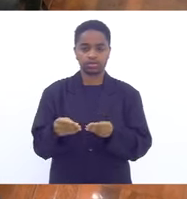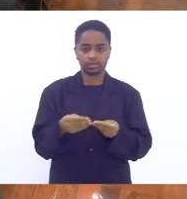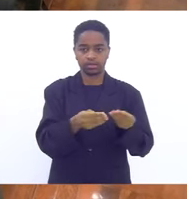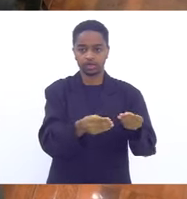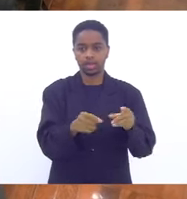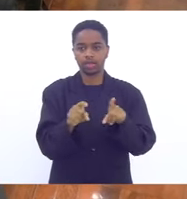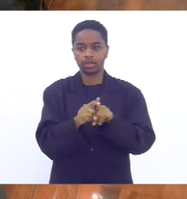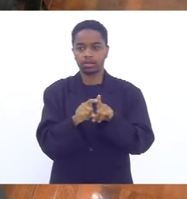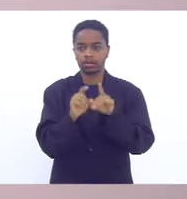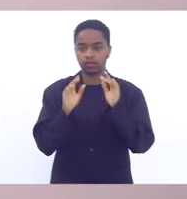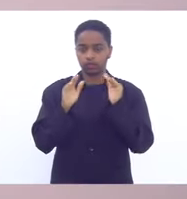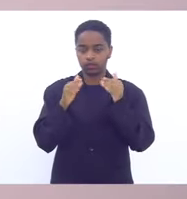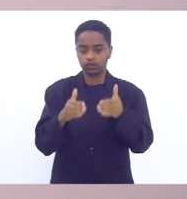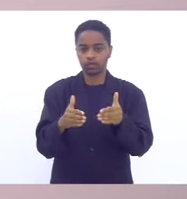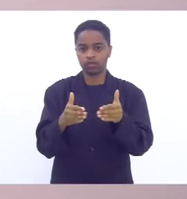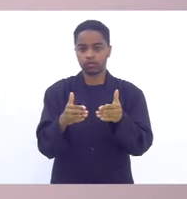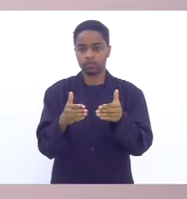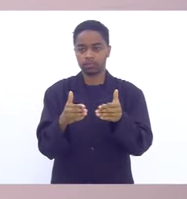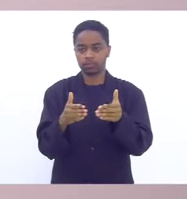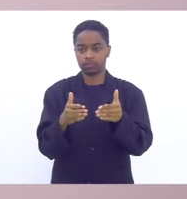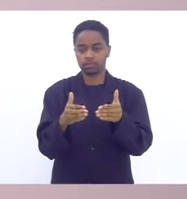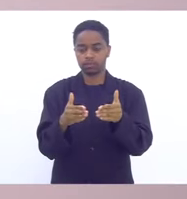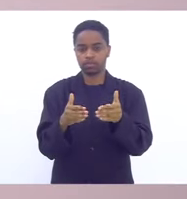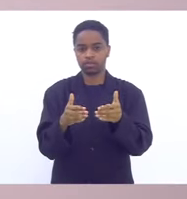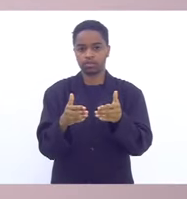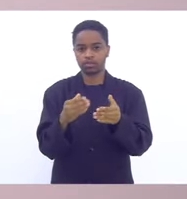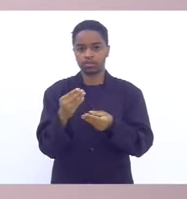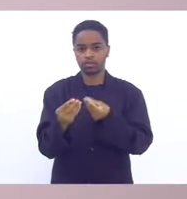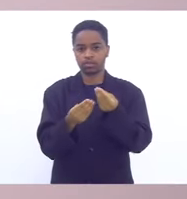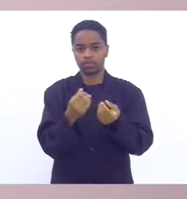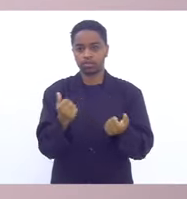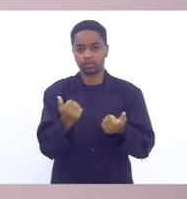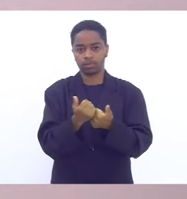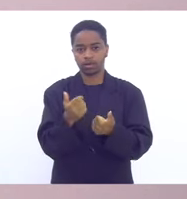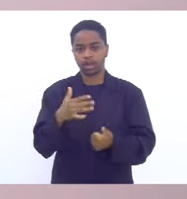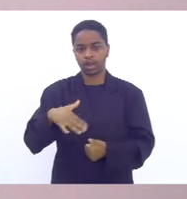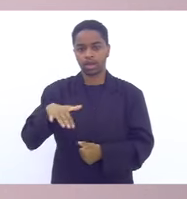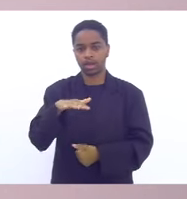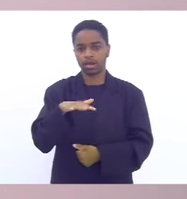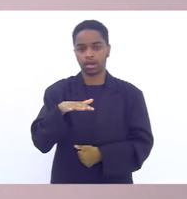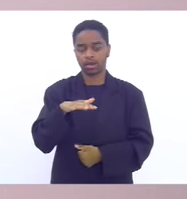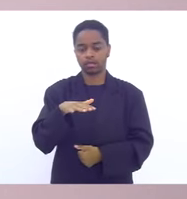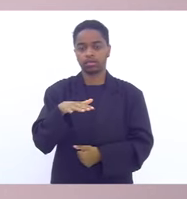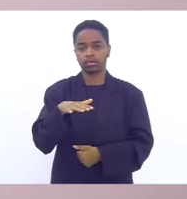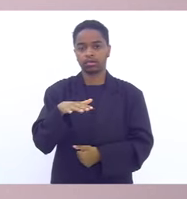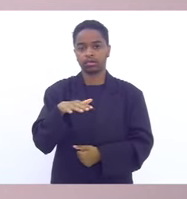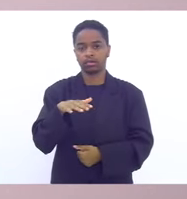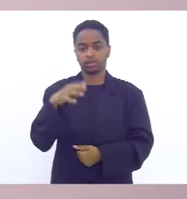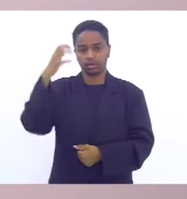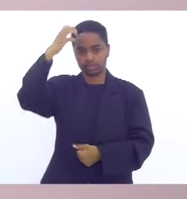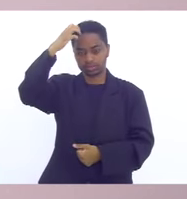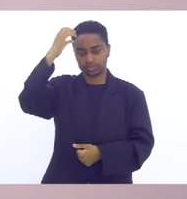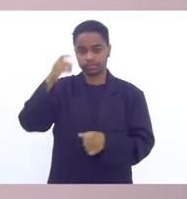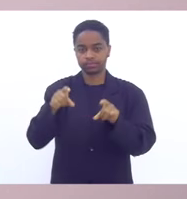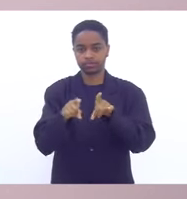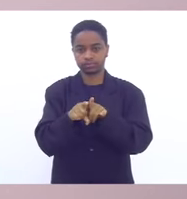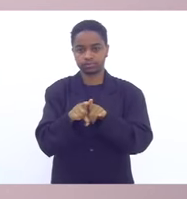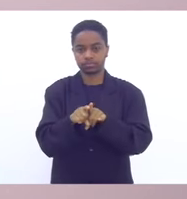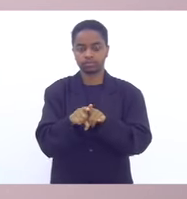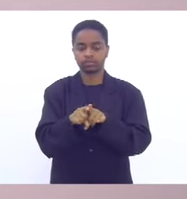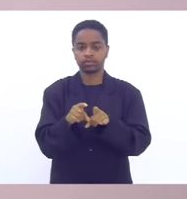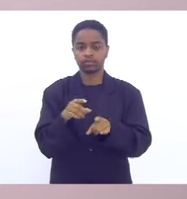enfoque no suporte na região da Costa Verde. Há requerimento também do deputado Vitor